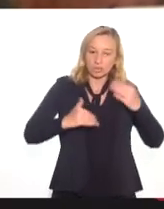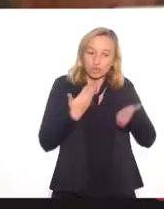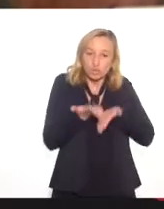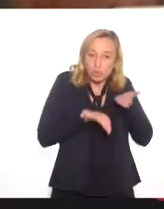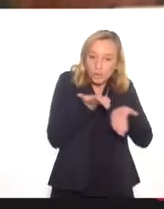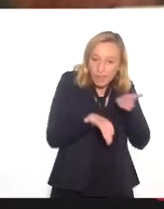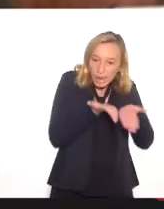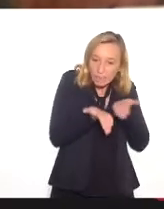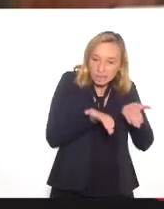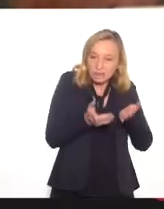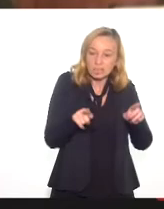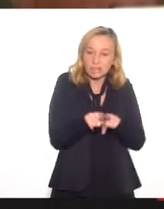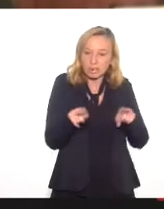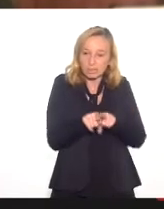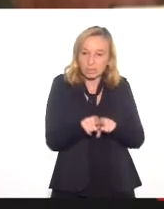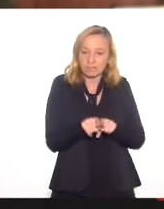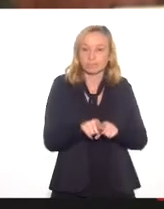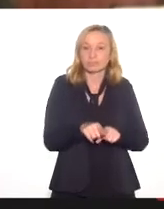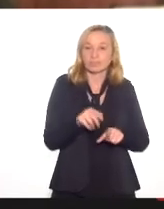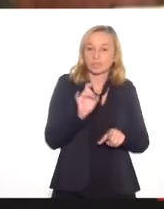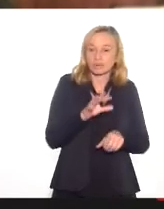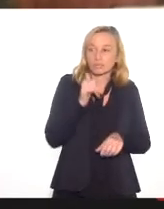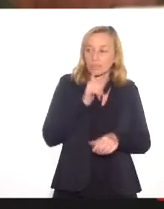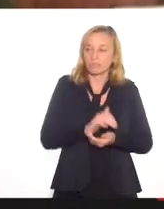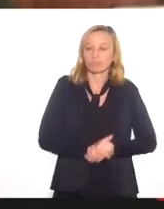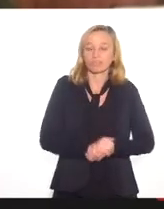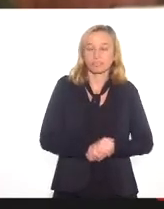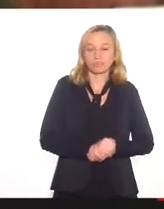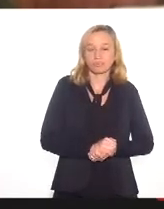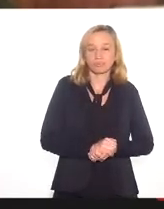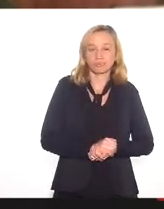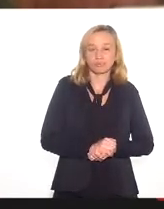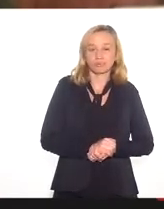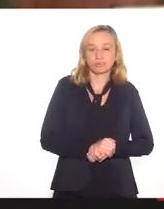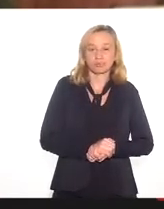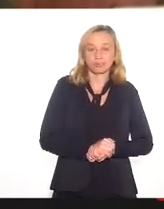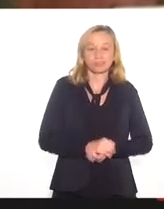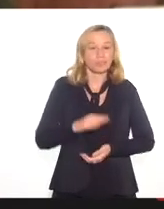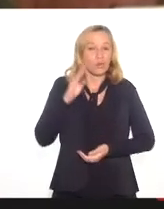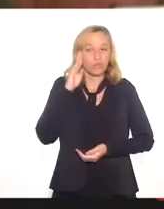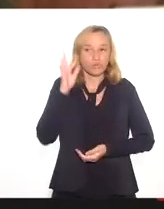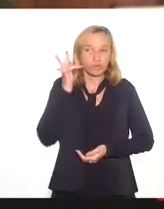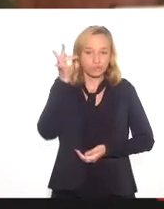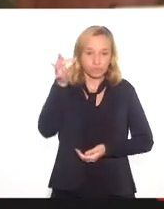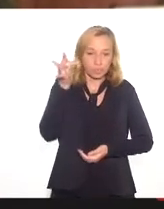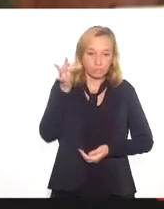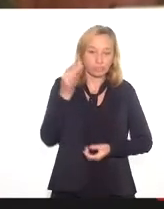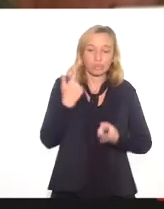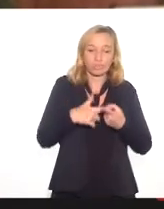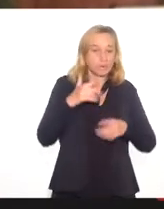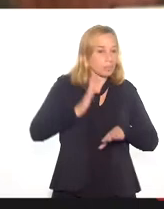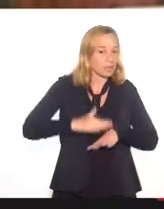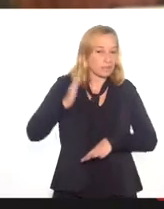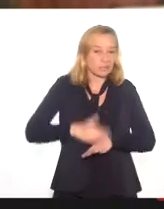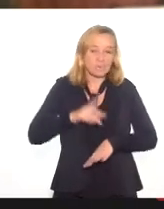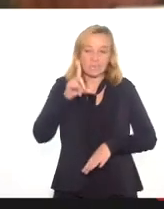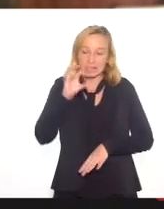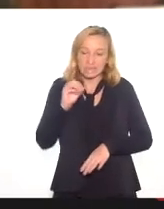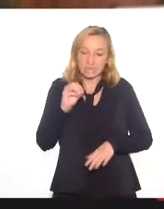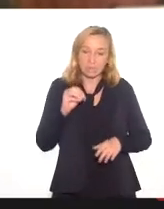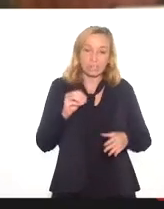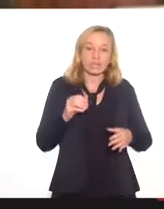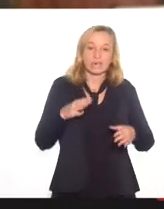e a mão de obra feminina. A cena para o futuro, porque quanto mais cedo crianças